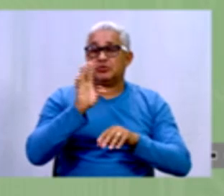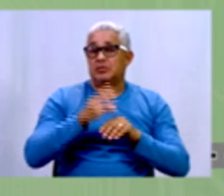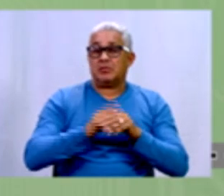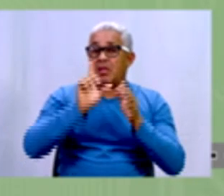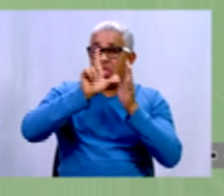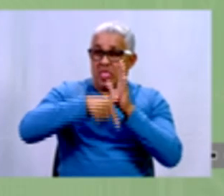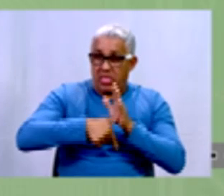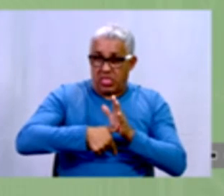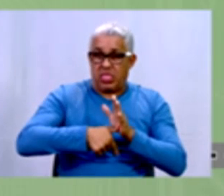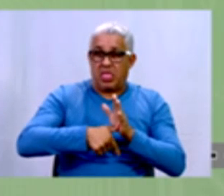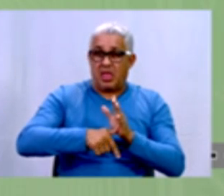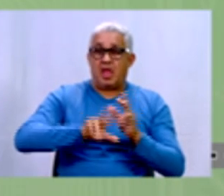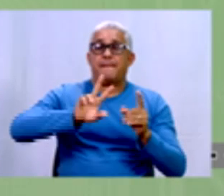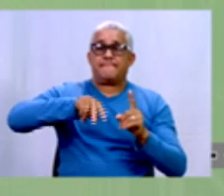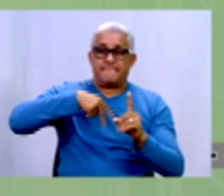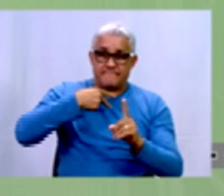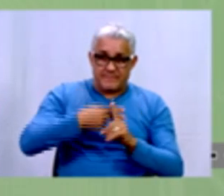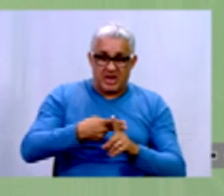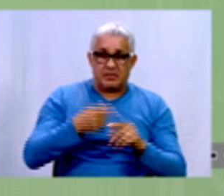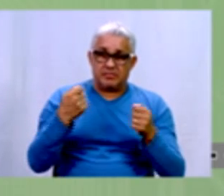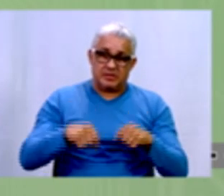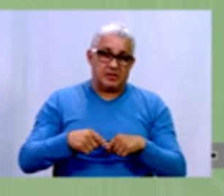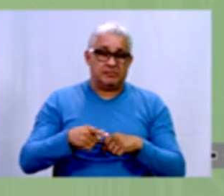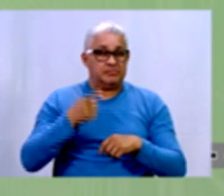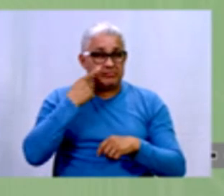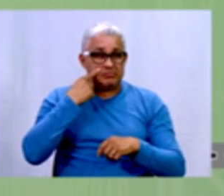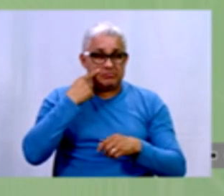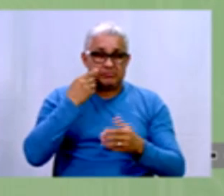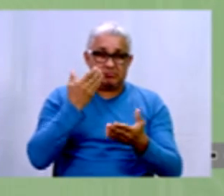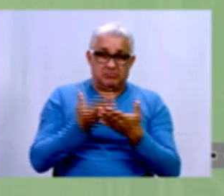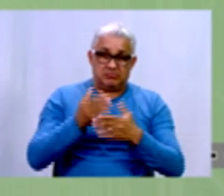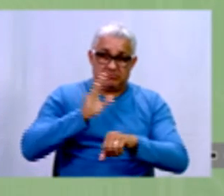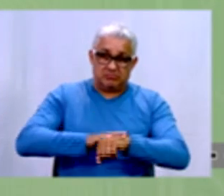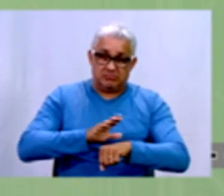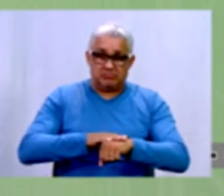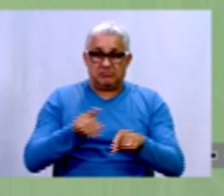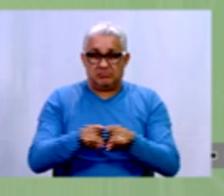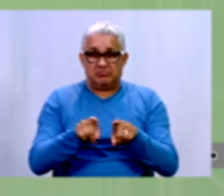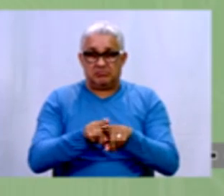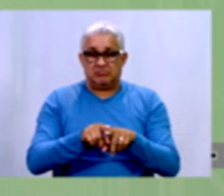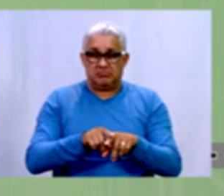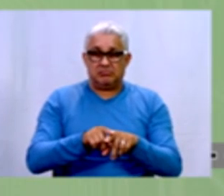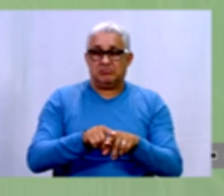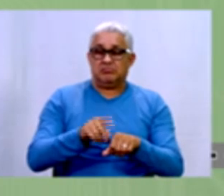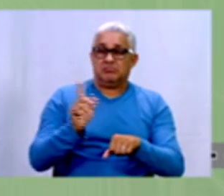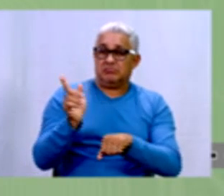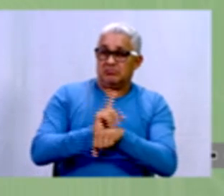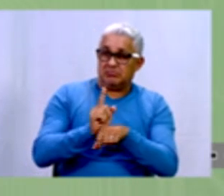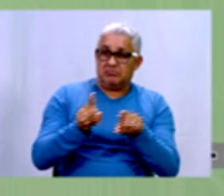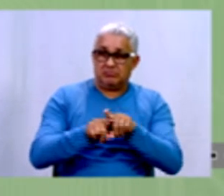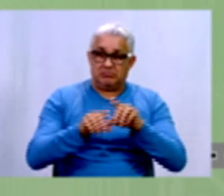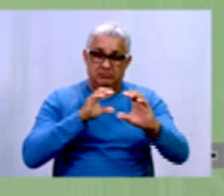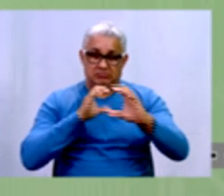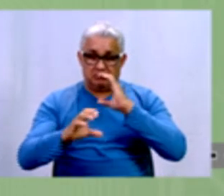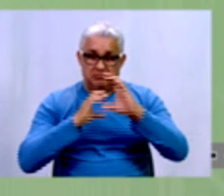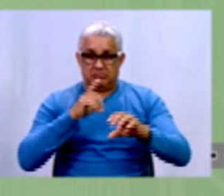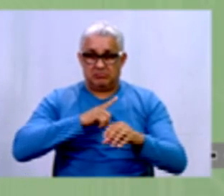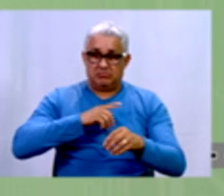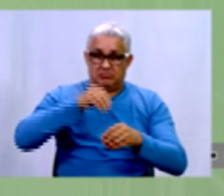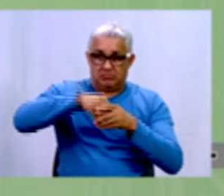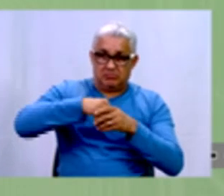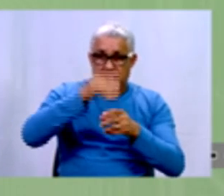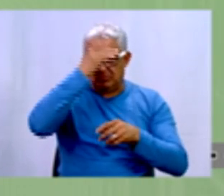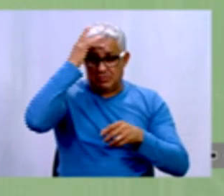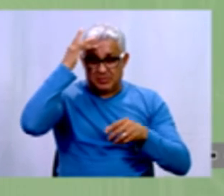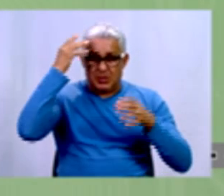atrasá-lo ainda mais. Devemos considerar o tempo que perdemos em gestão e comunicação, quando temos